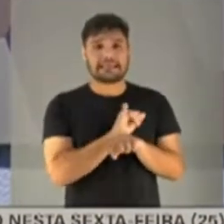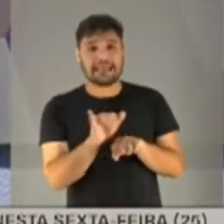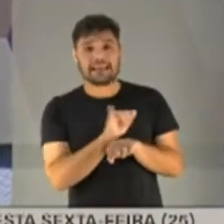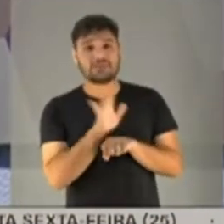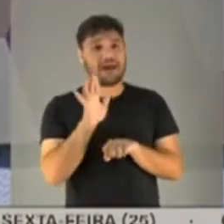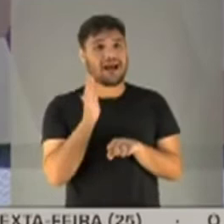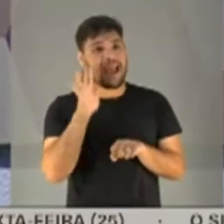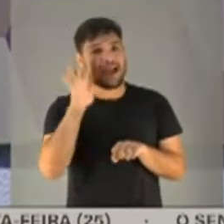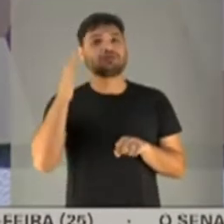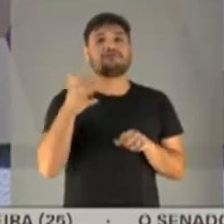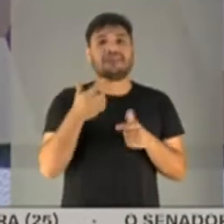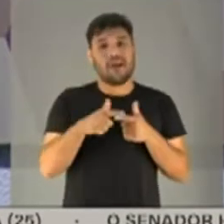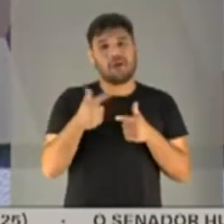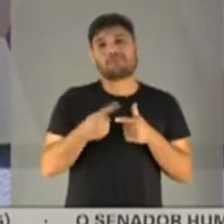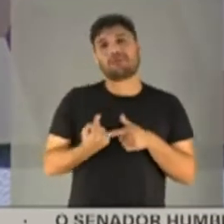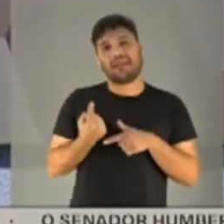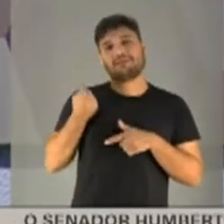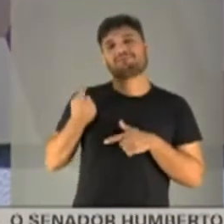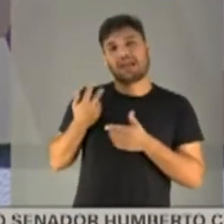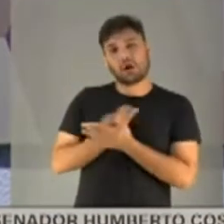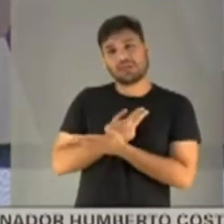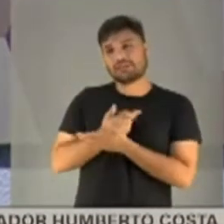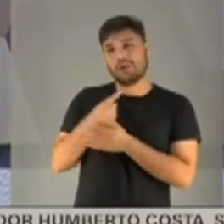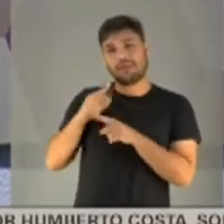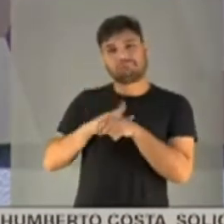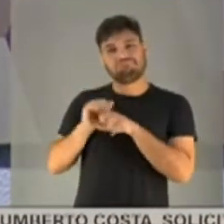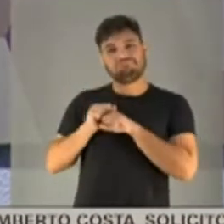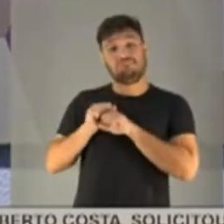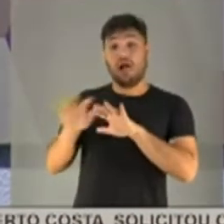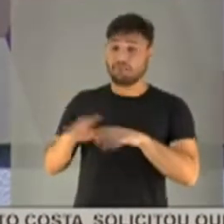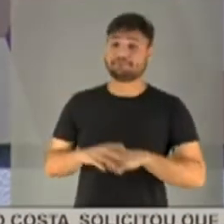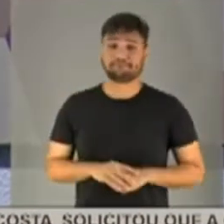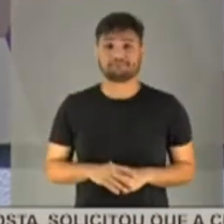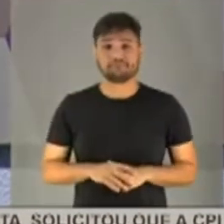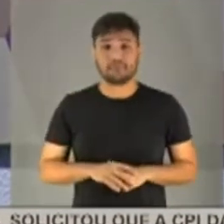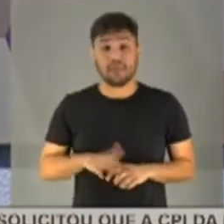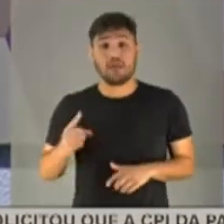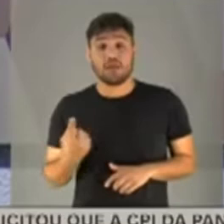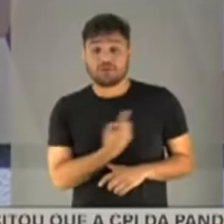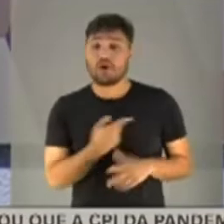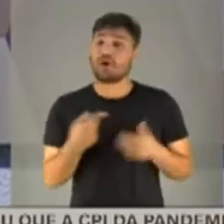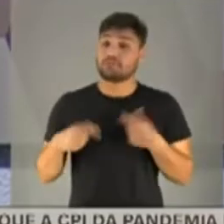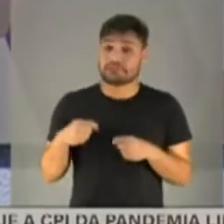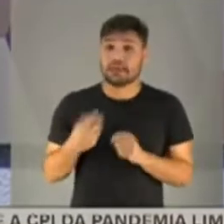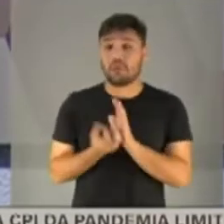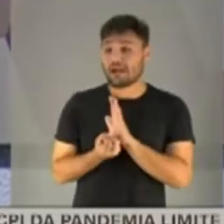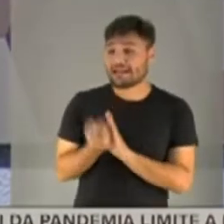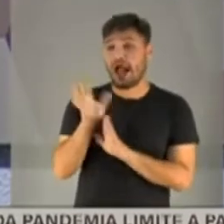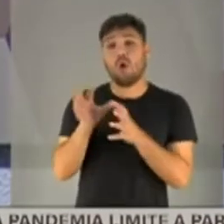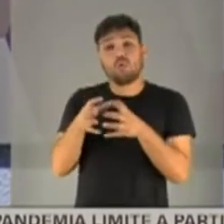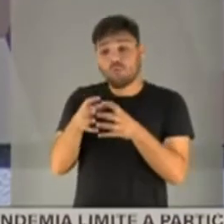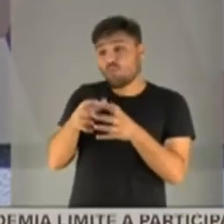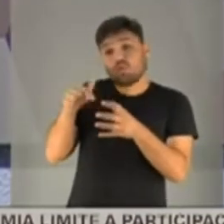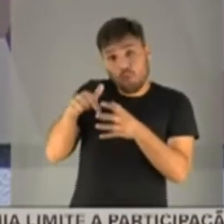dano que foi causado pelo descontrole da pandemia. É preciso, senhores senadores e senhoras senadoras, criar uma frente nacional